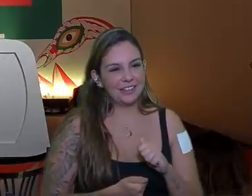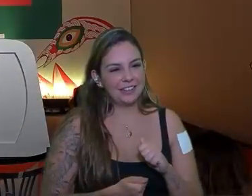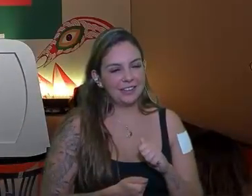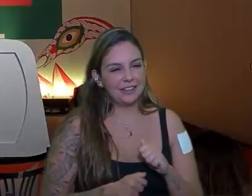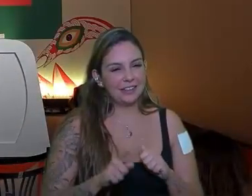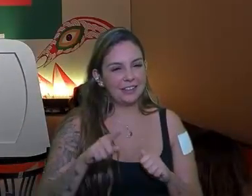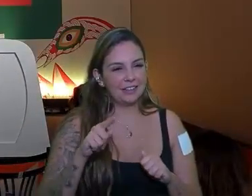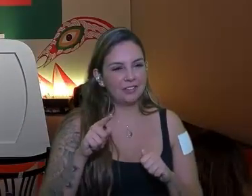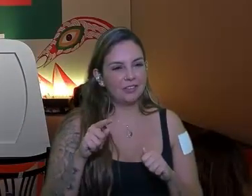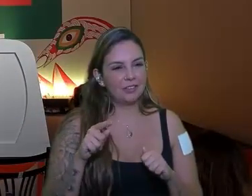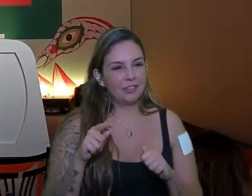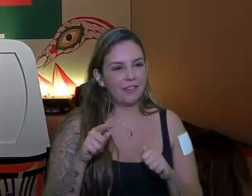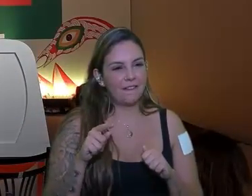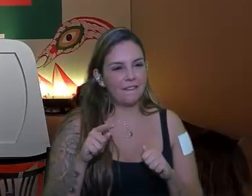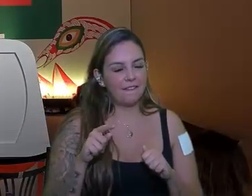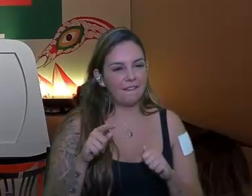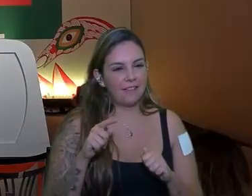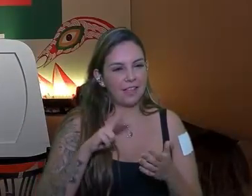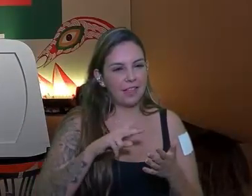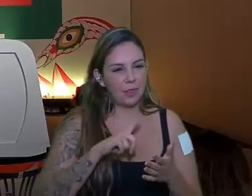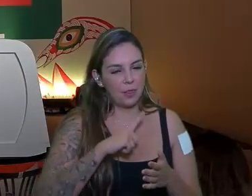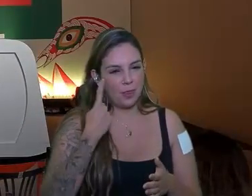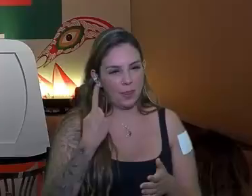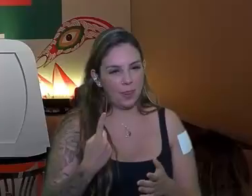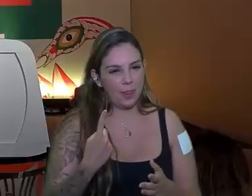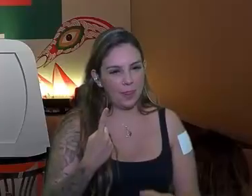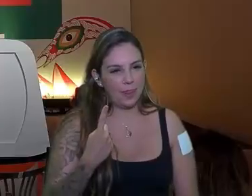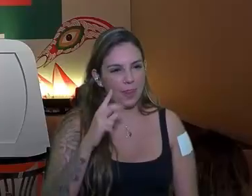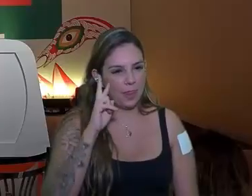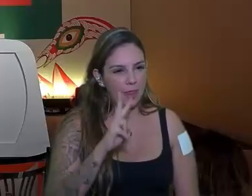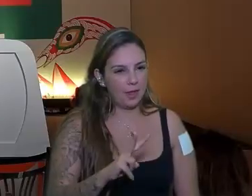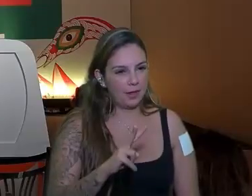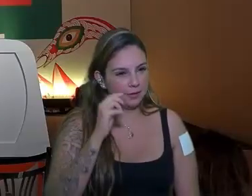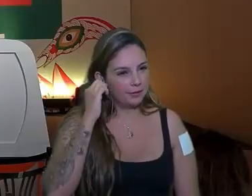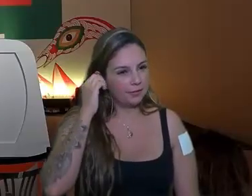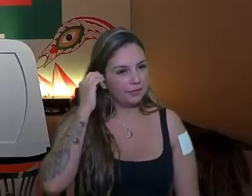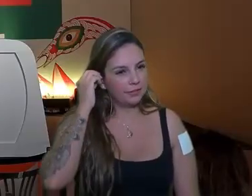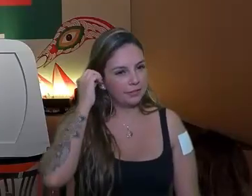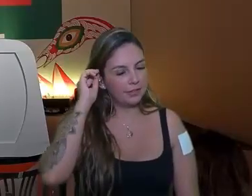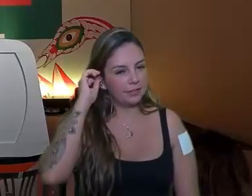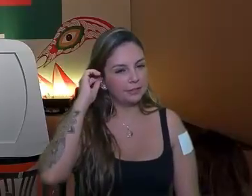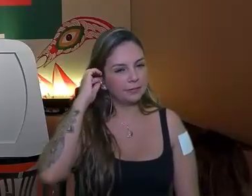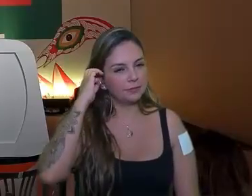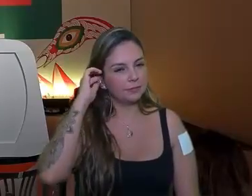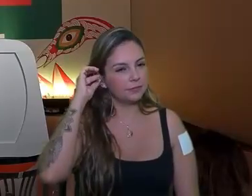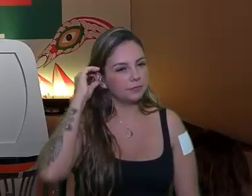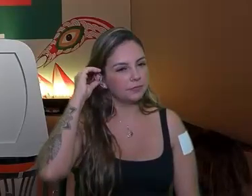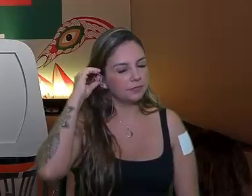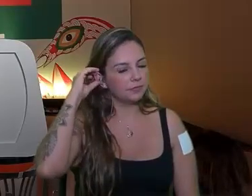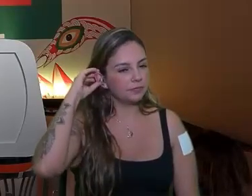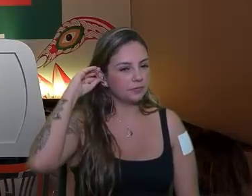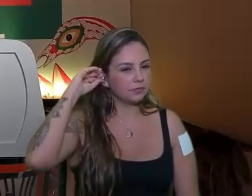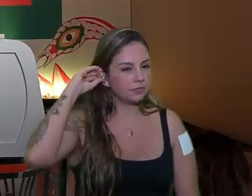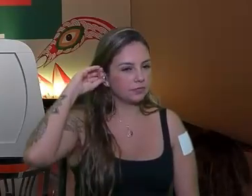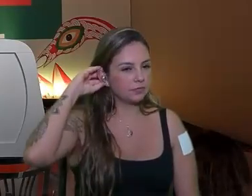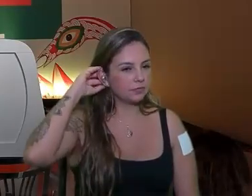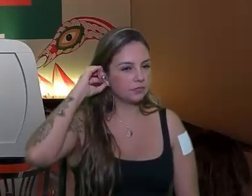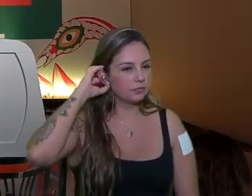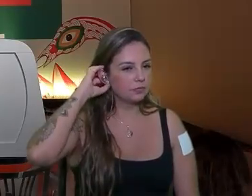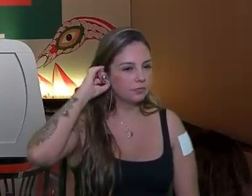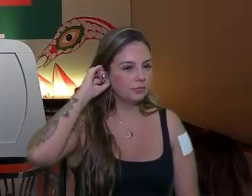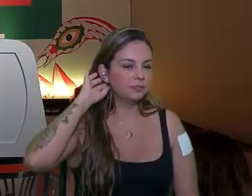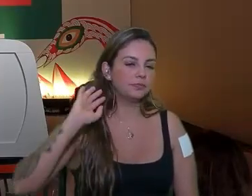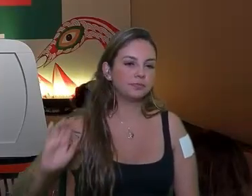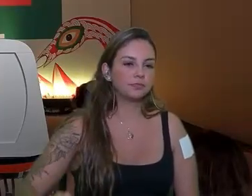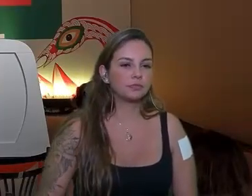Ele é. Não, mas cada leitor tem uma visão do que com certeza, com certeza. Eu